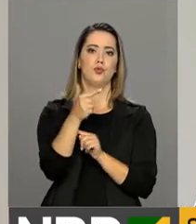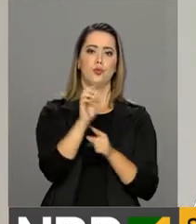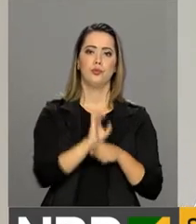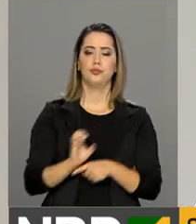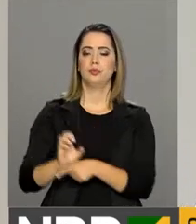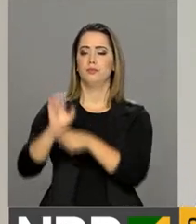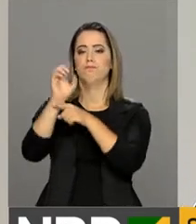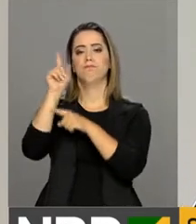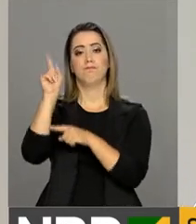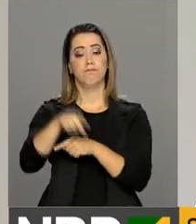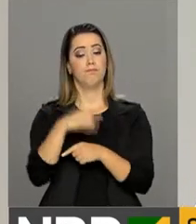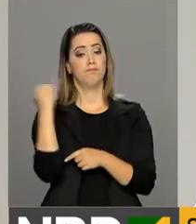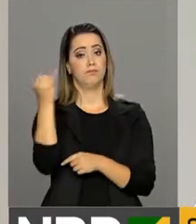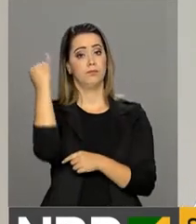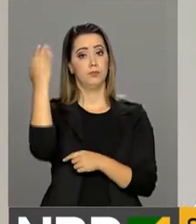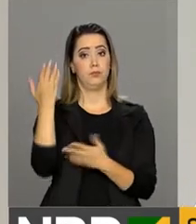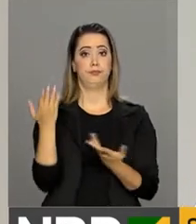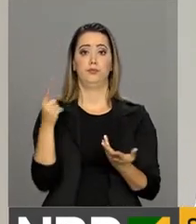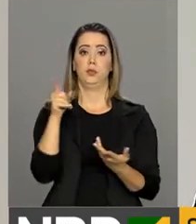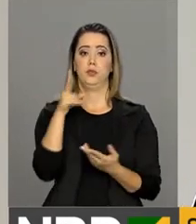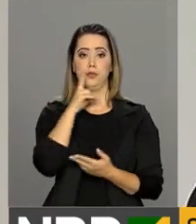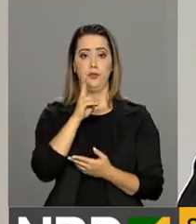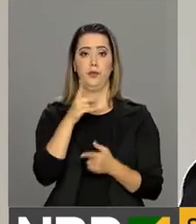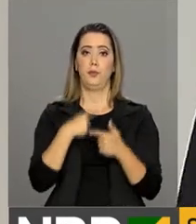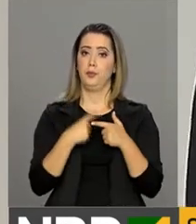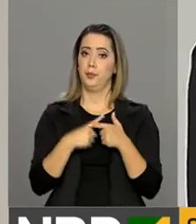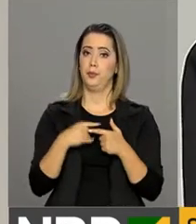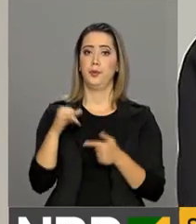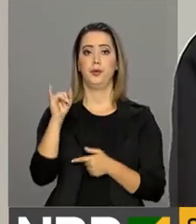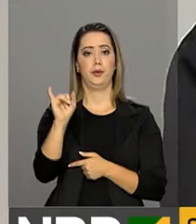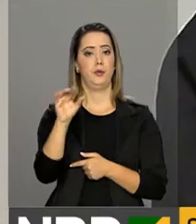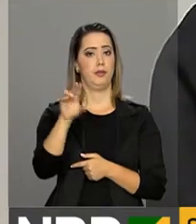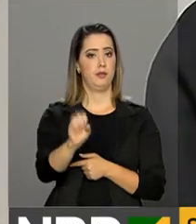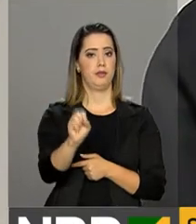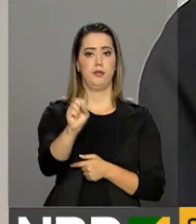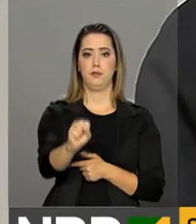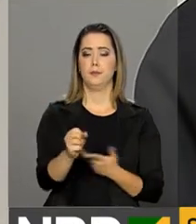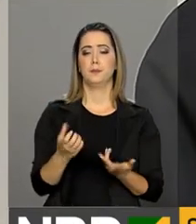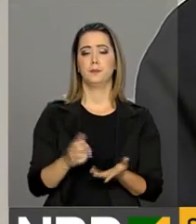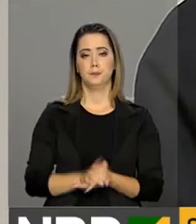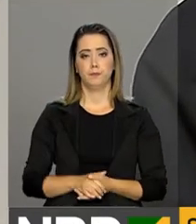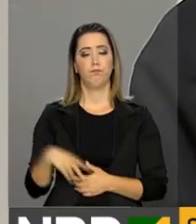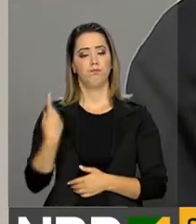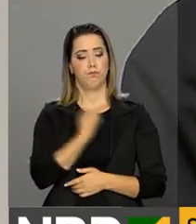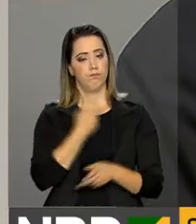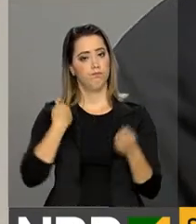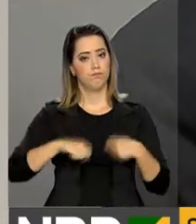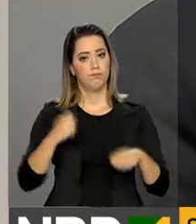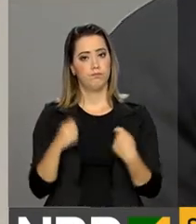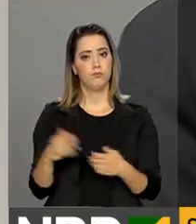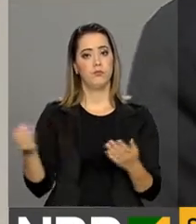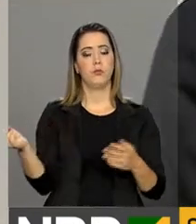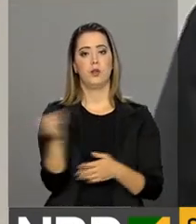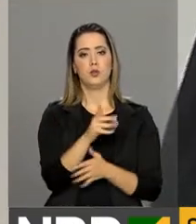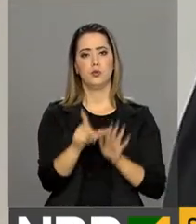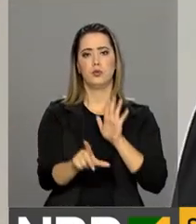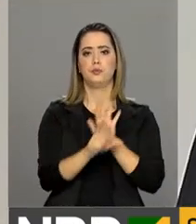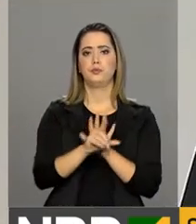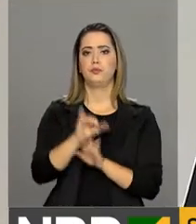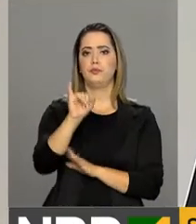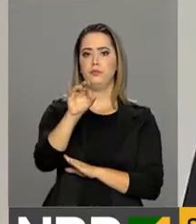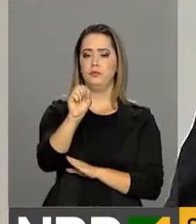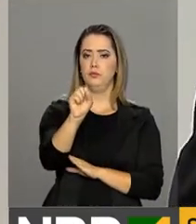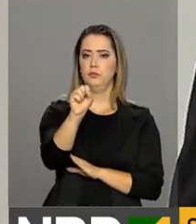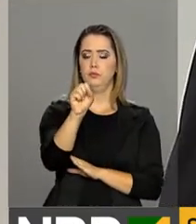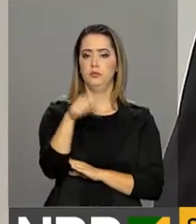fundamentalmente em função da previdência então digo eu se nós não reformulados a previdência em brevíssimo tempo